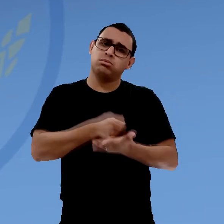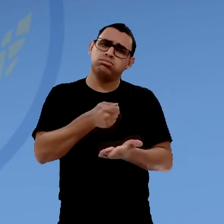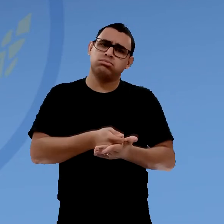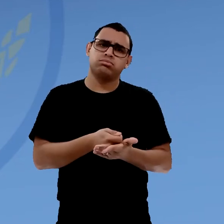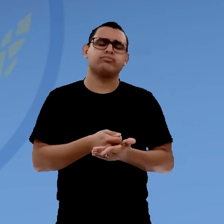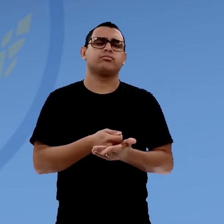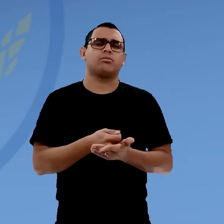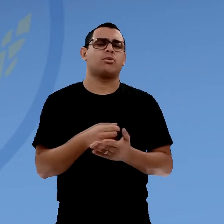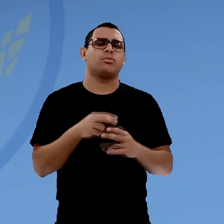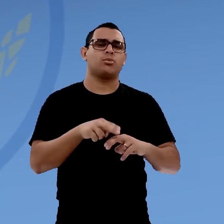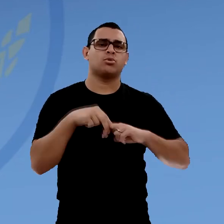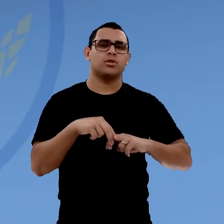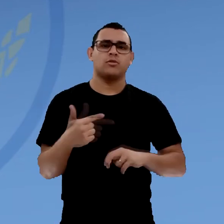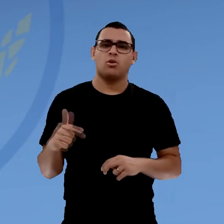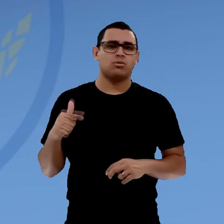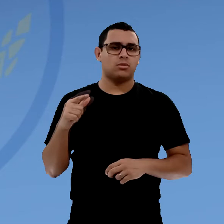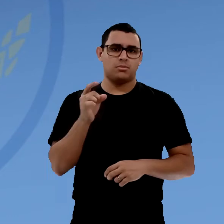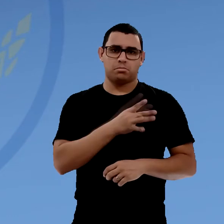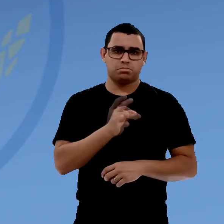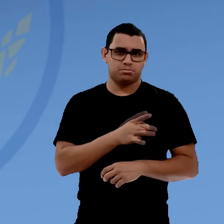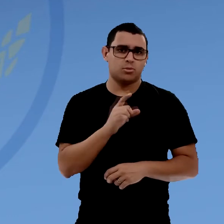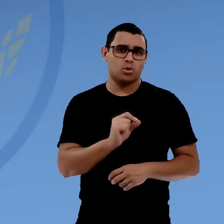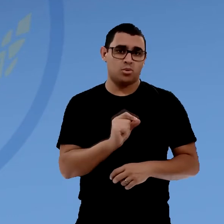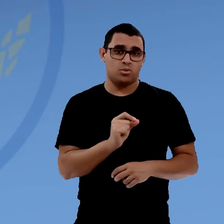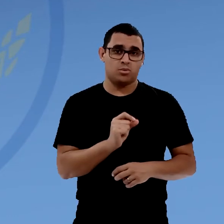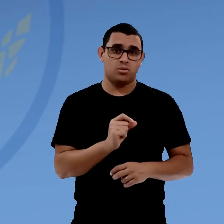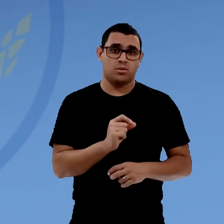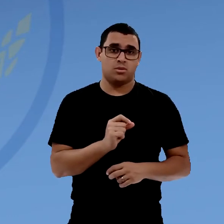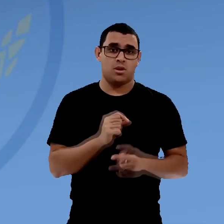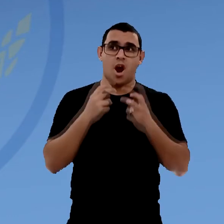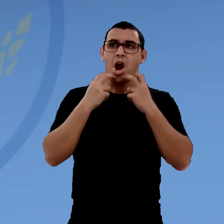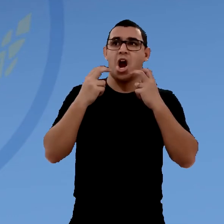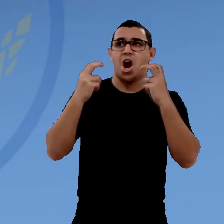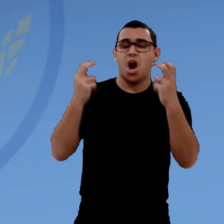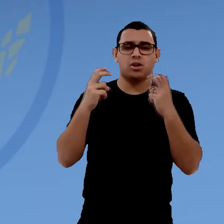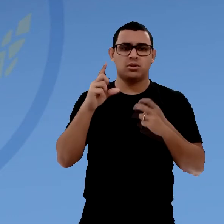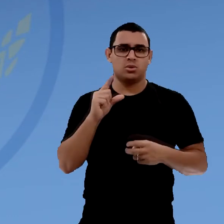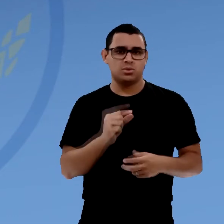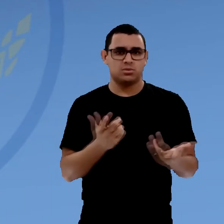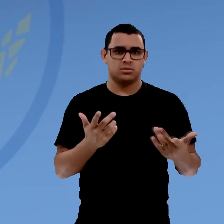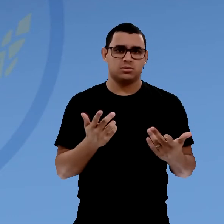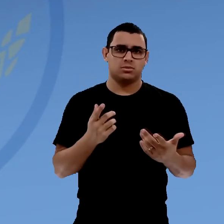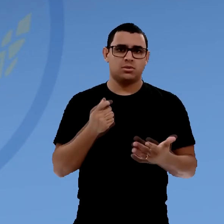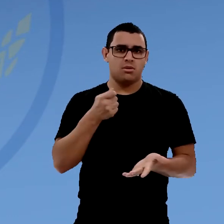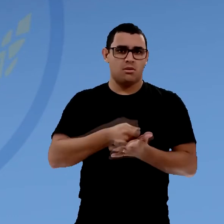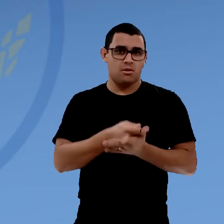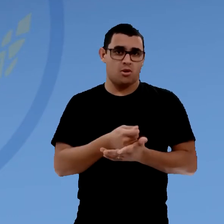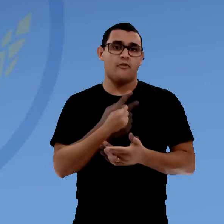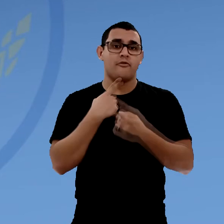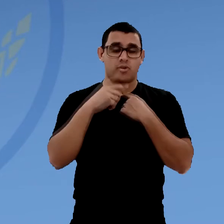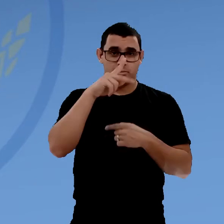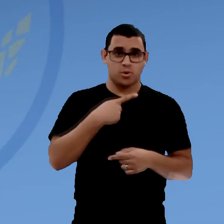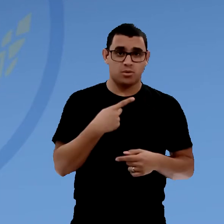por, por não temer aqueles que falam mais baixo, por falar mais alto e por impor a sua vontade. Então